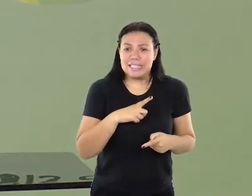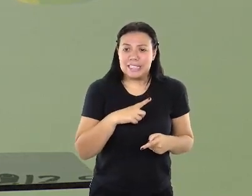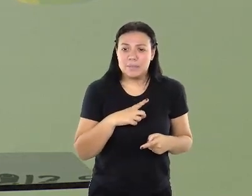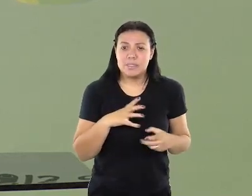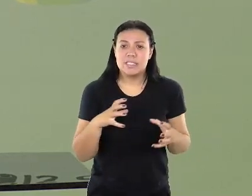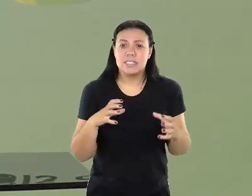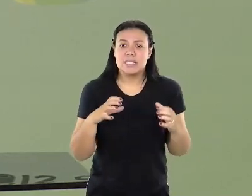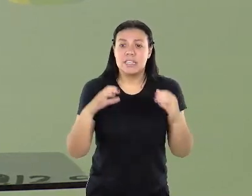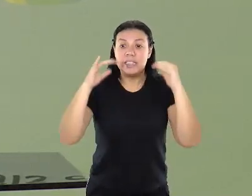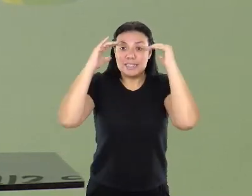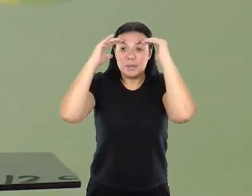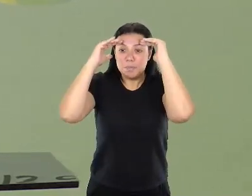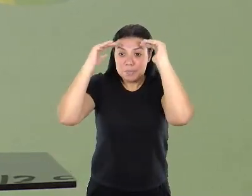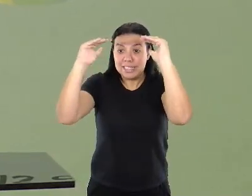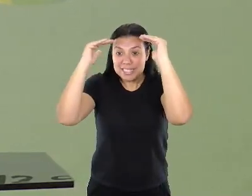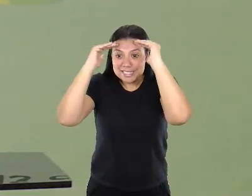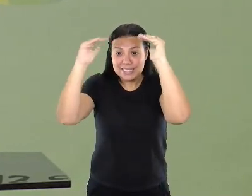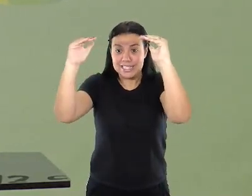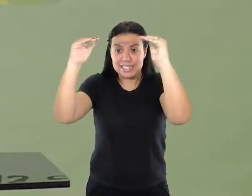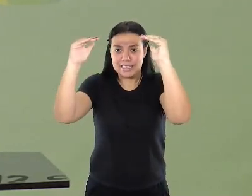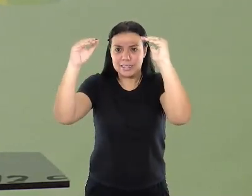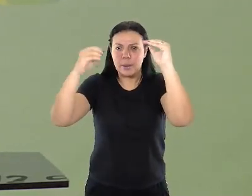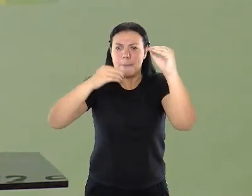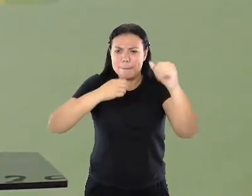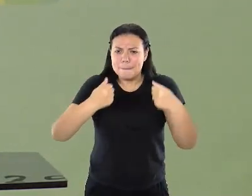isso, obedecer.